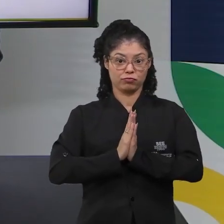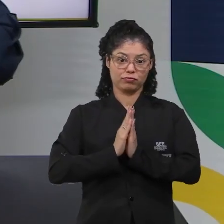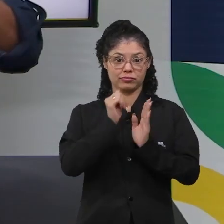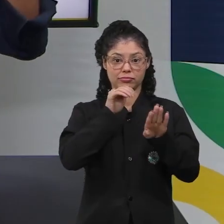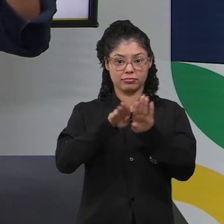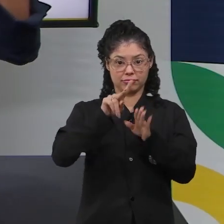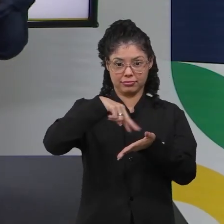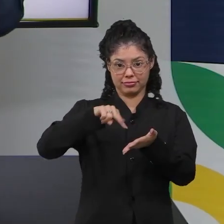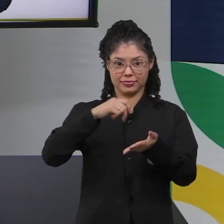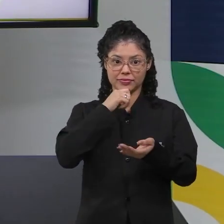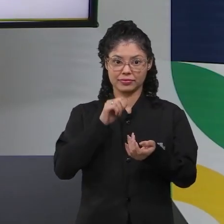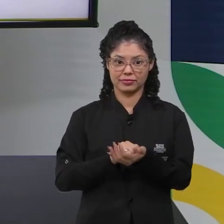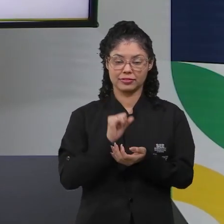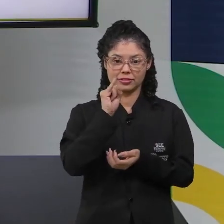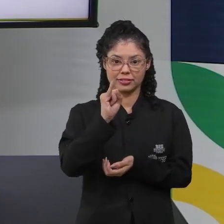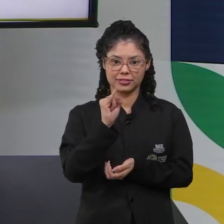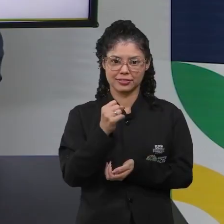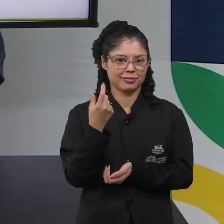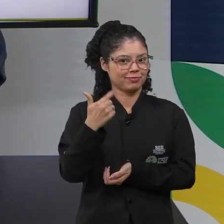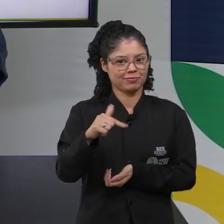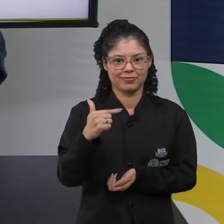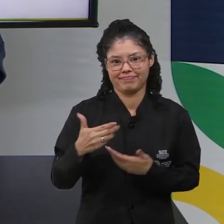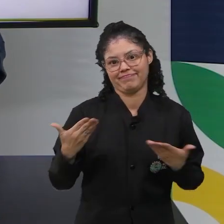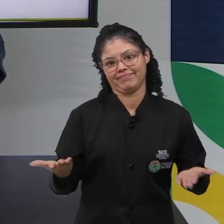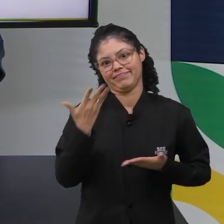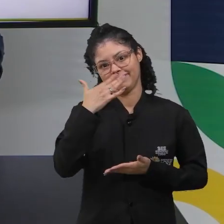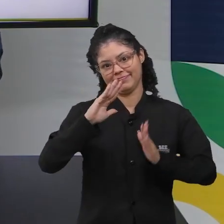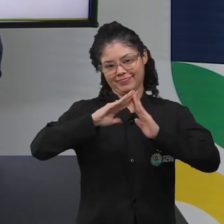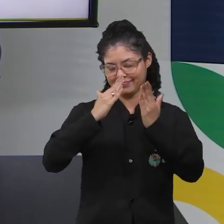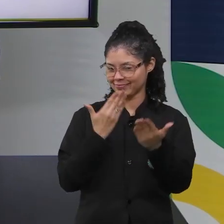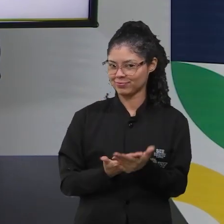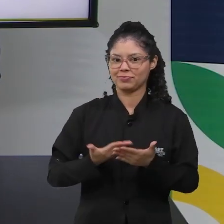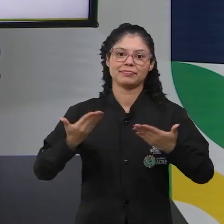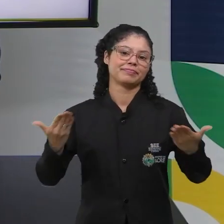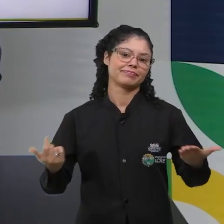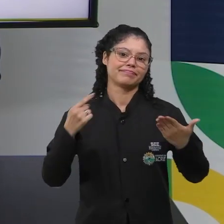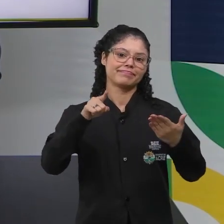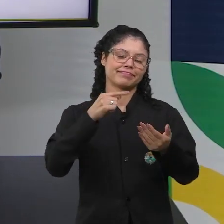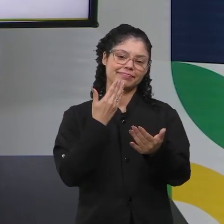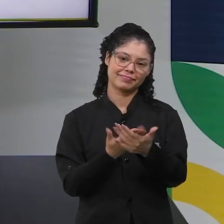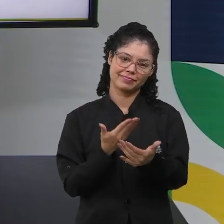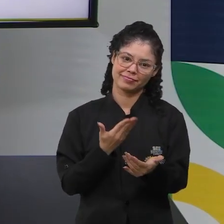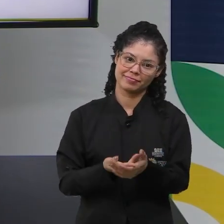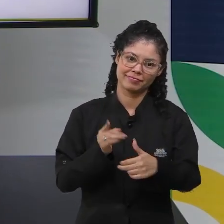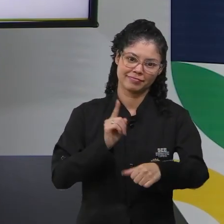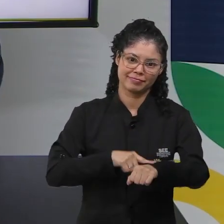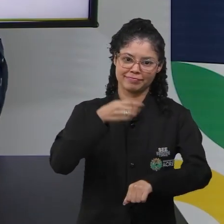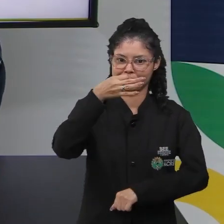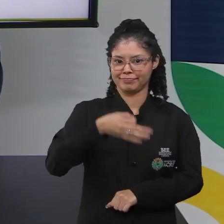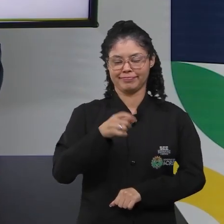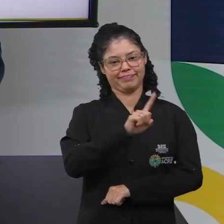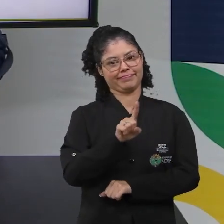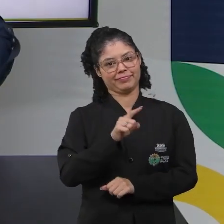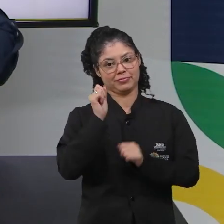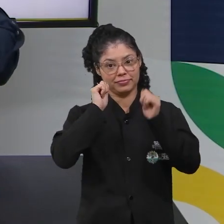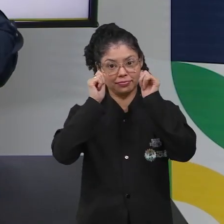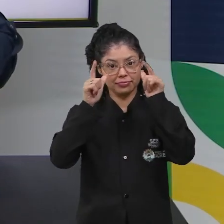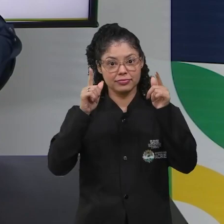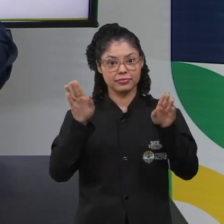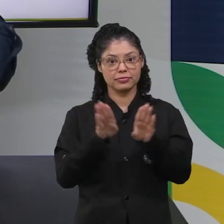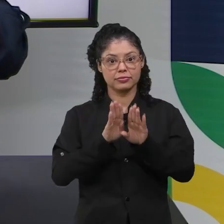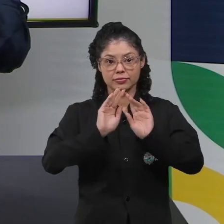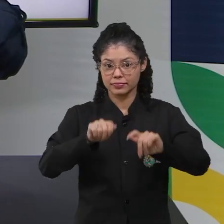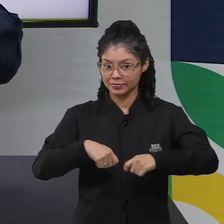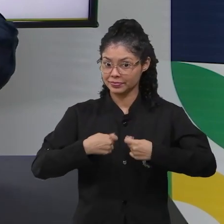waka, waka, Se você não dançou isso na sua escola, meu amor, você tá fazendo a aula, não tá fazendo a aula direito, você não tá prestando atenção. É